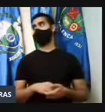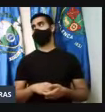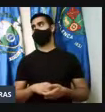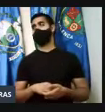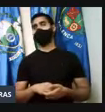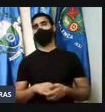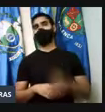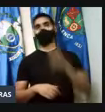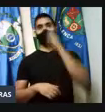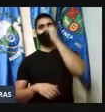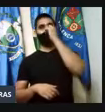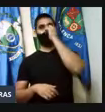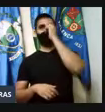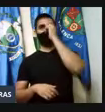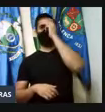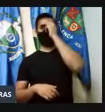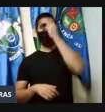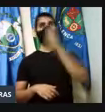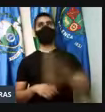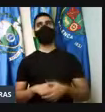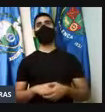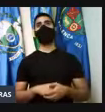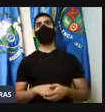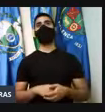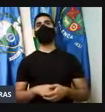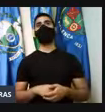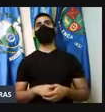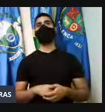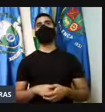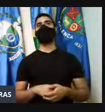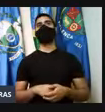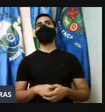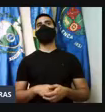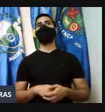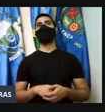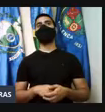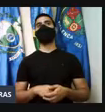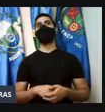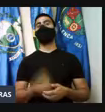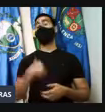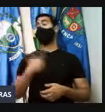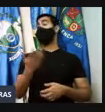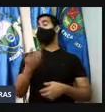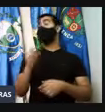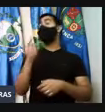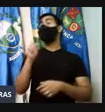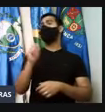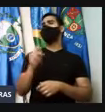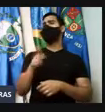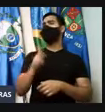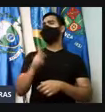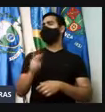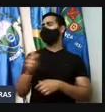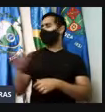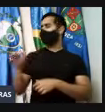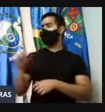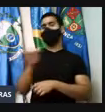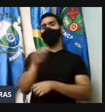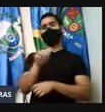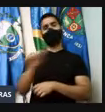favor, presidente, eu gostaria de ressaltar que todas as vezes que foi chamada nessa casa, a